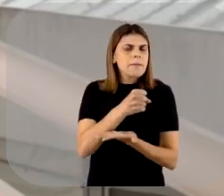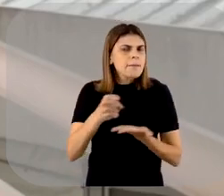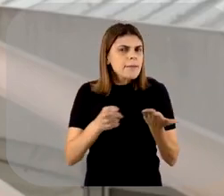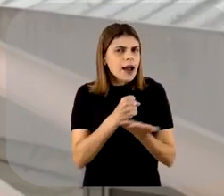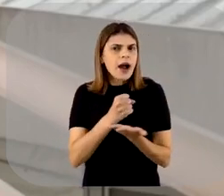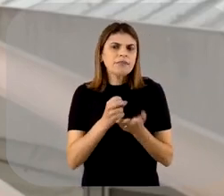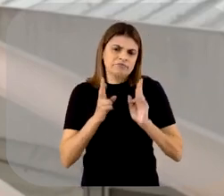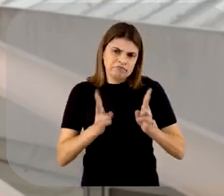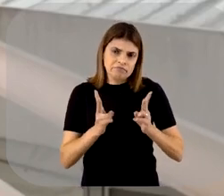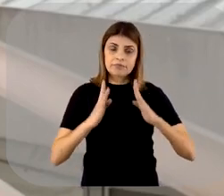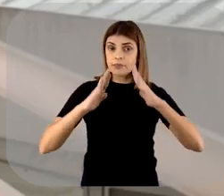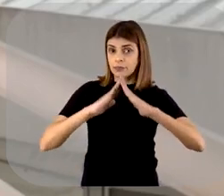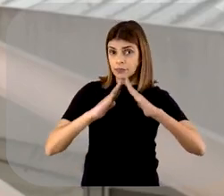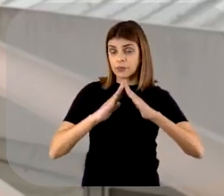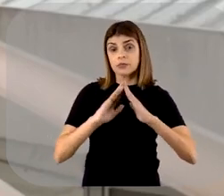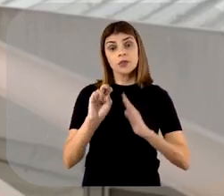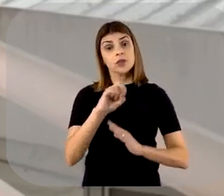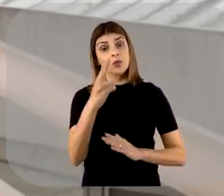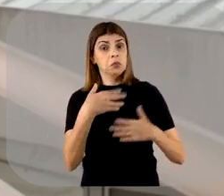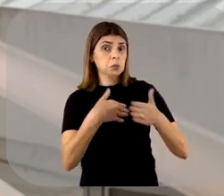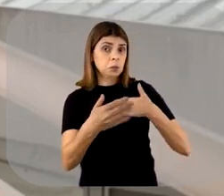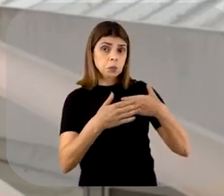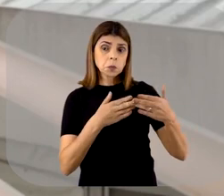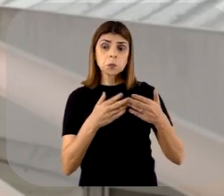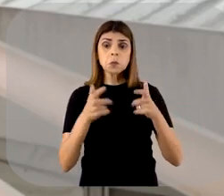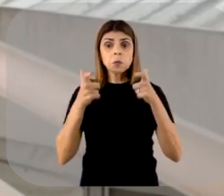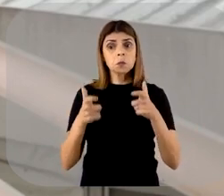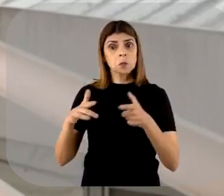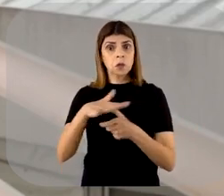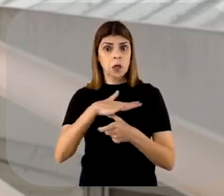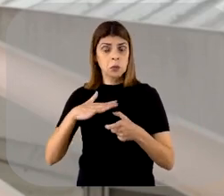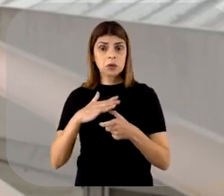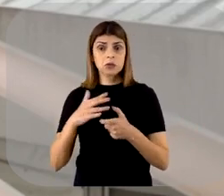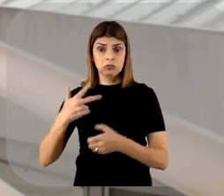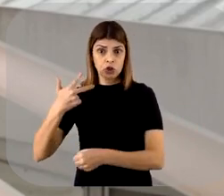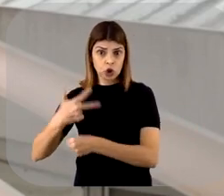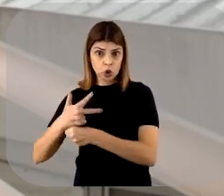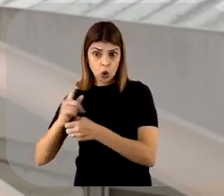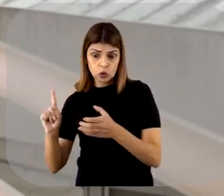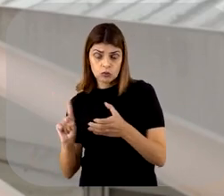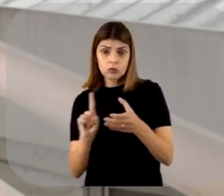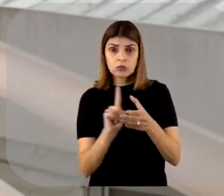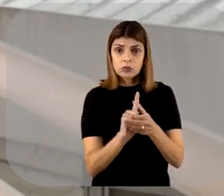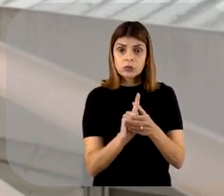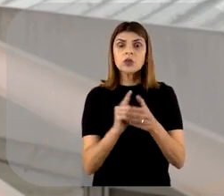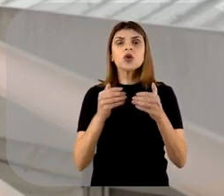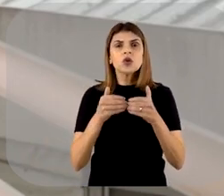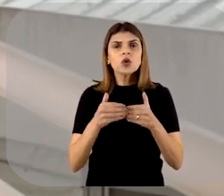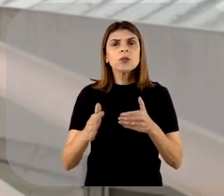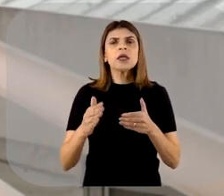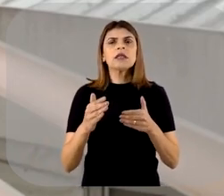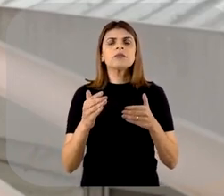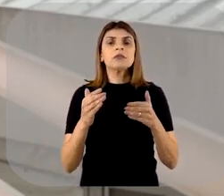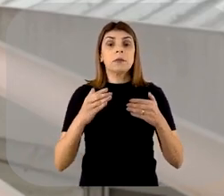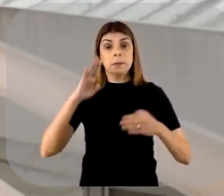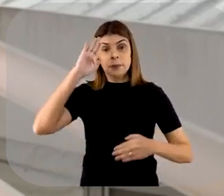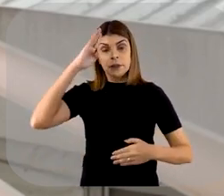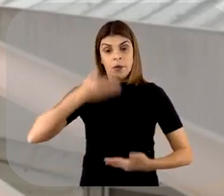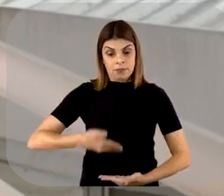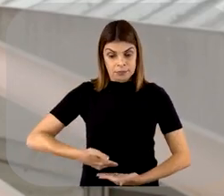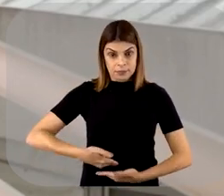básicos em casa ou qualquer ambiente que essa pessoa idosa esteja inserida? De início, exercícios de